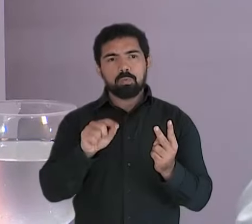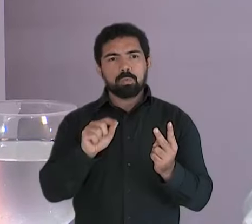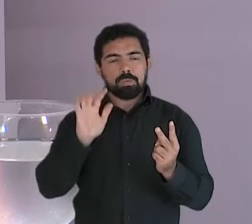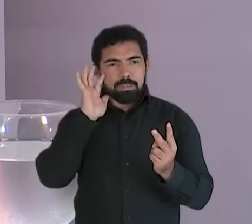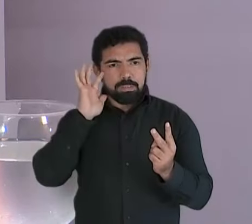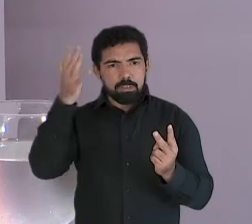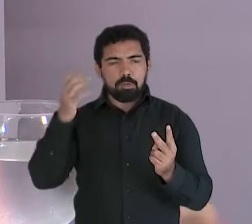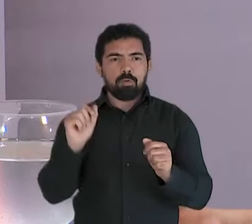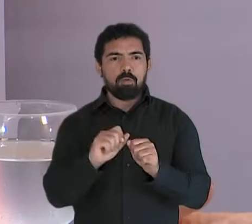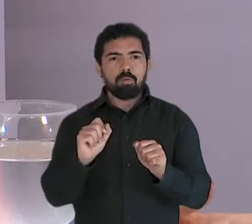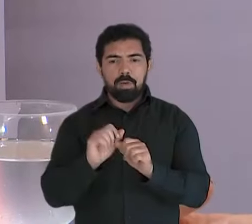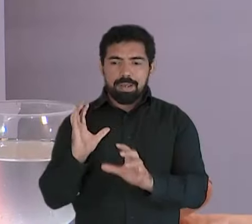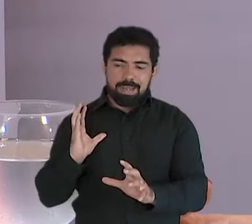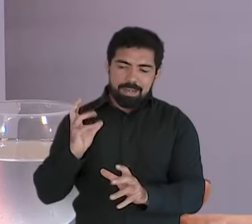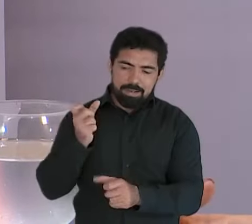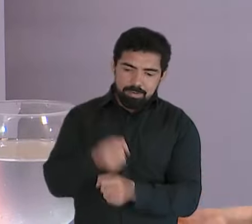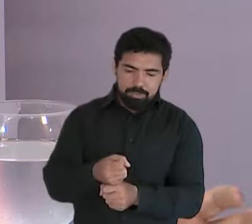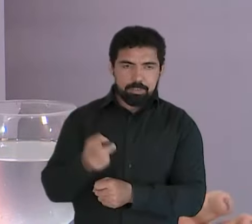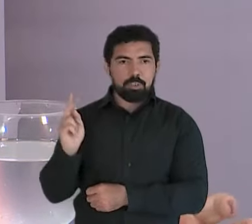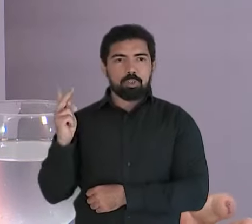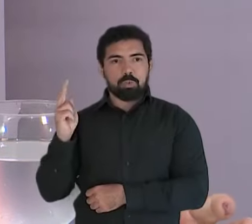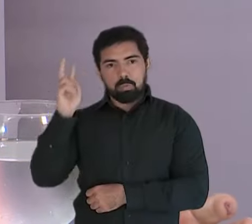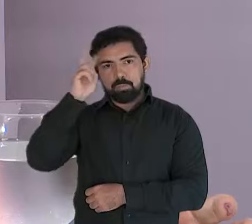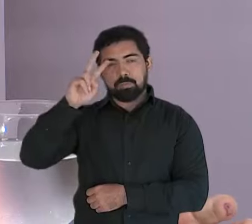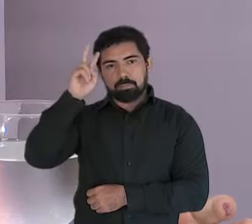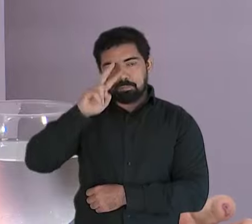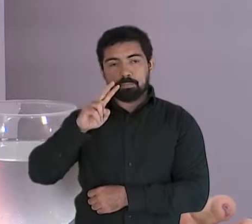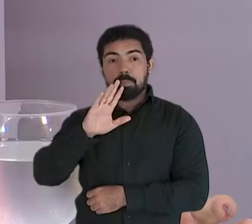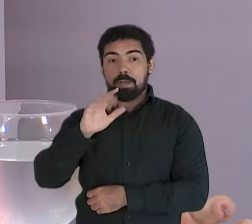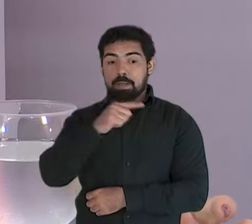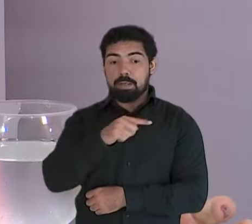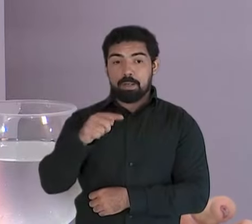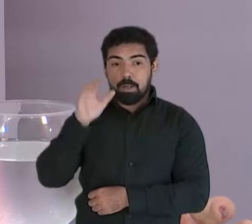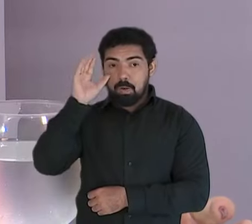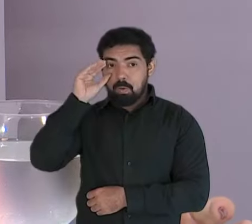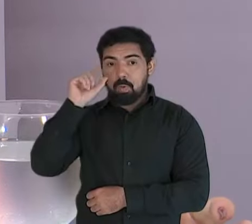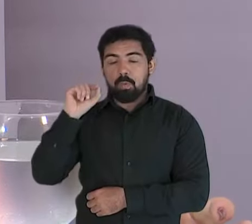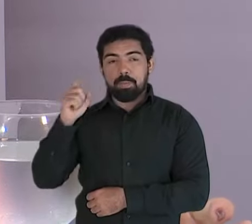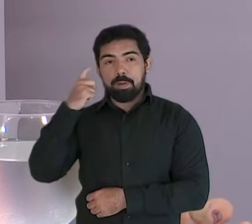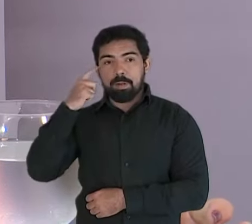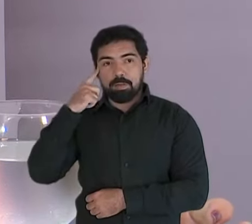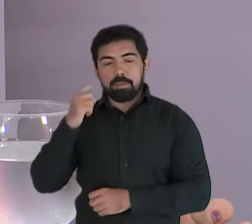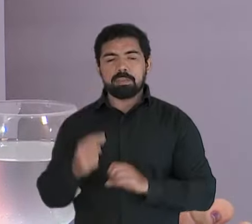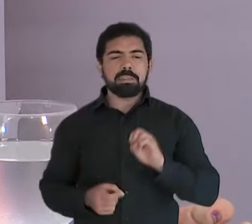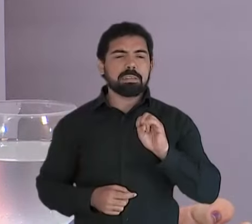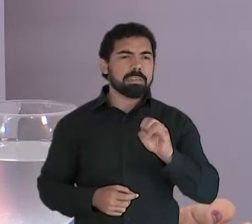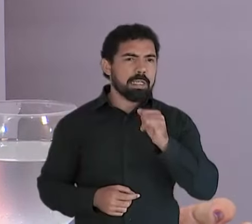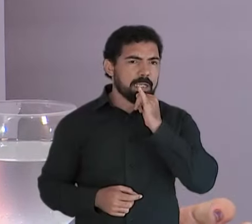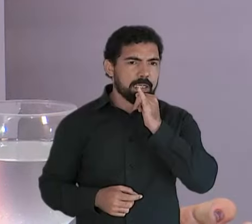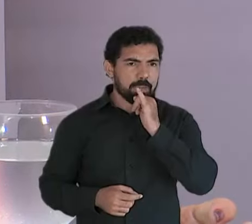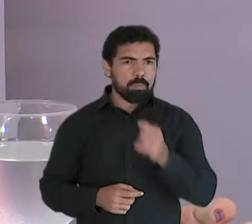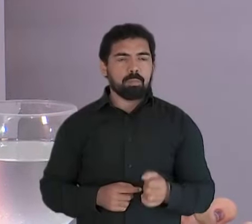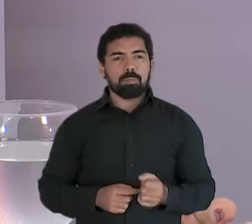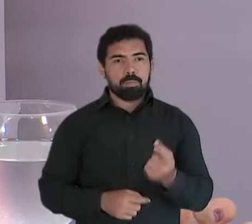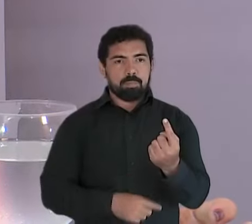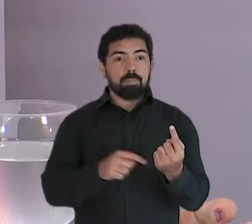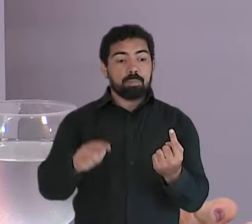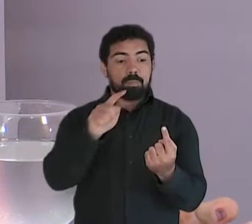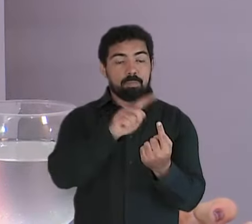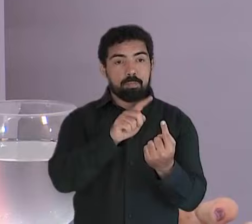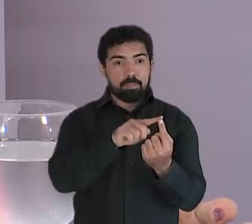resolveram fazer um apanhado histórico. E aí eles tiveram a curiosidade de pensar assim, e se a gente... Será que o primeiro,